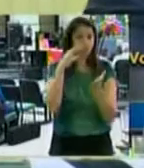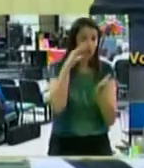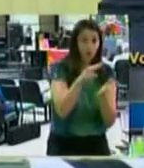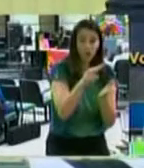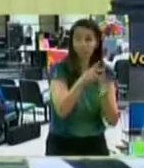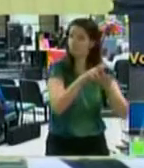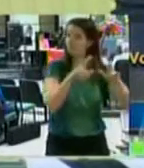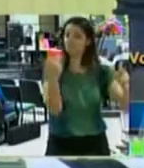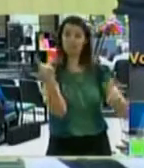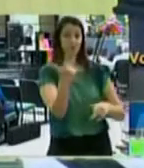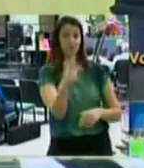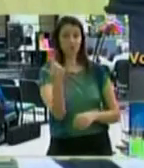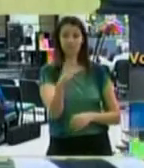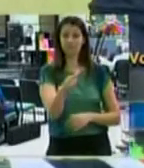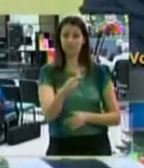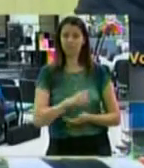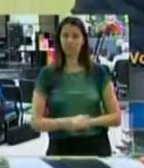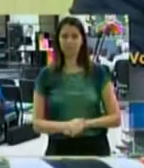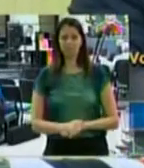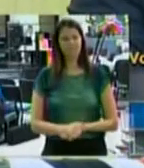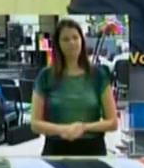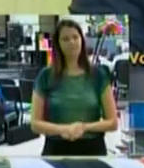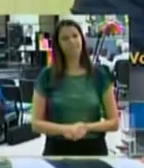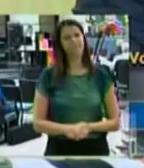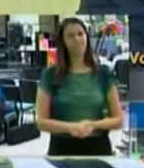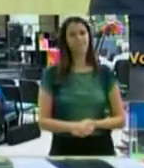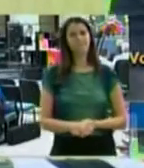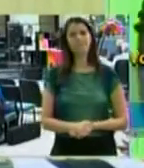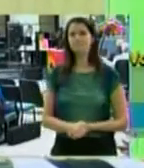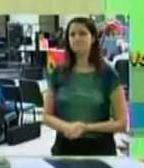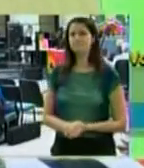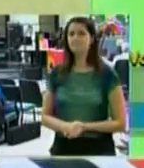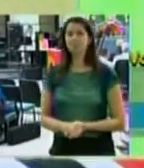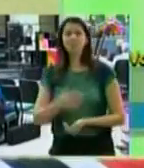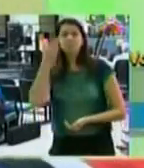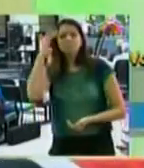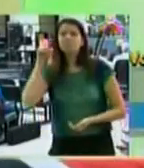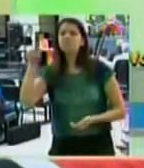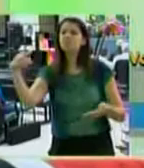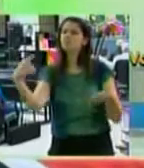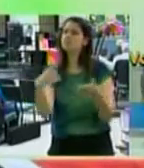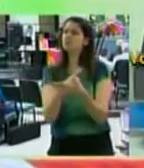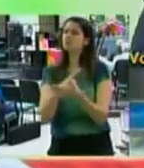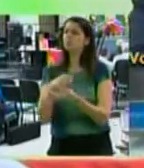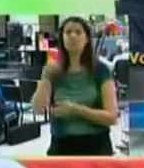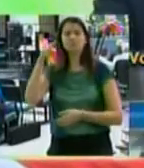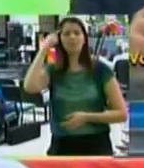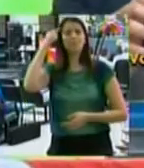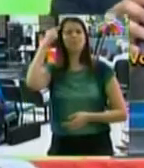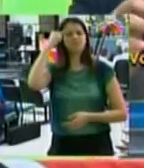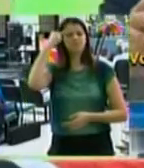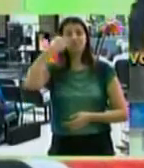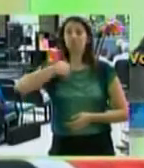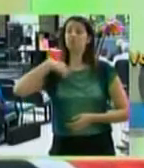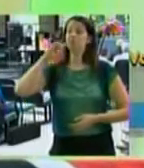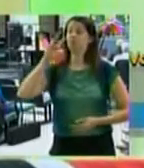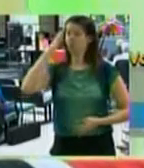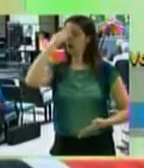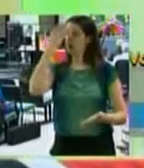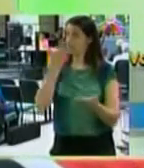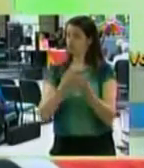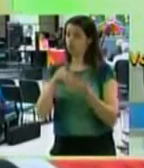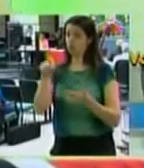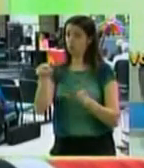diferenças entre obras e obras. E talvez você esteja me perguntando: eu só acredito se você me mostrar na